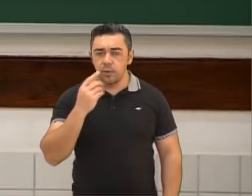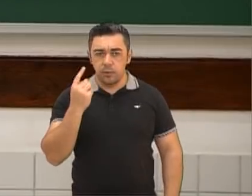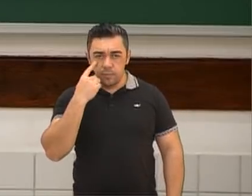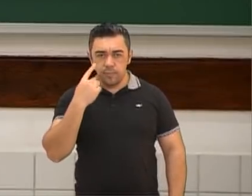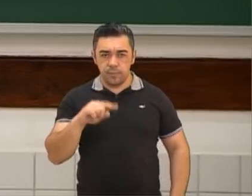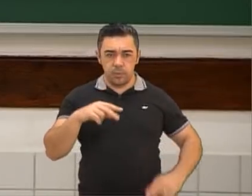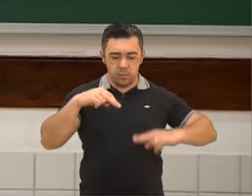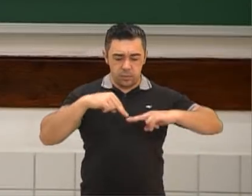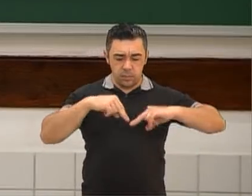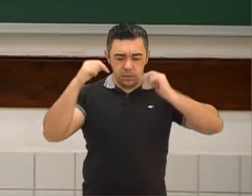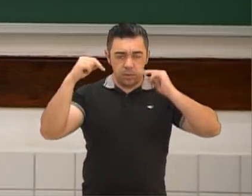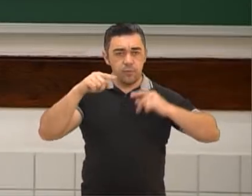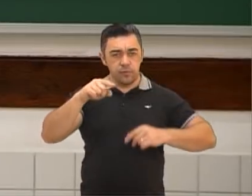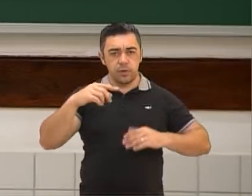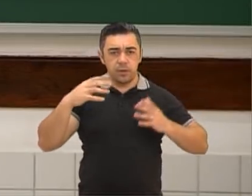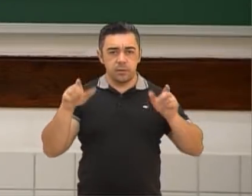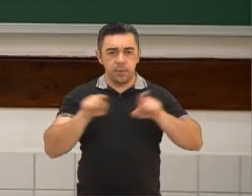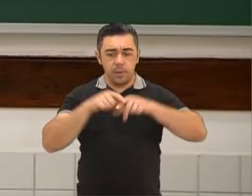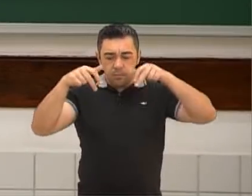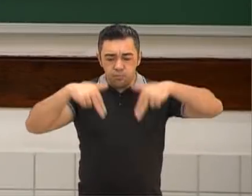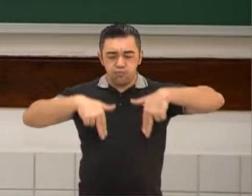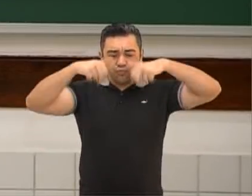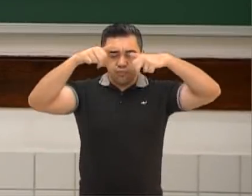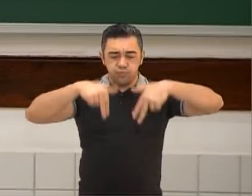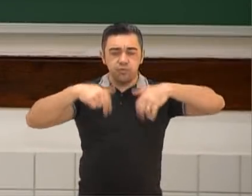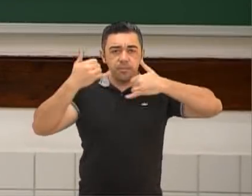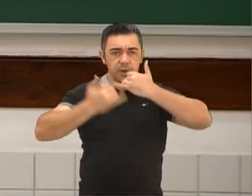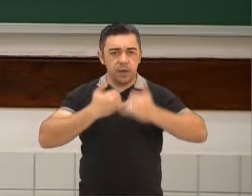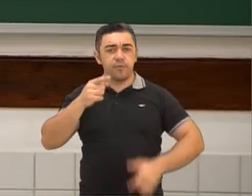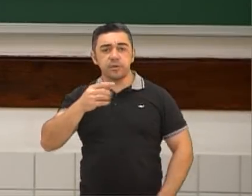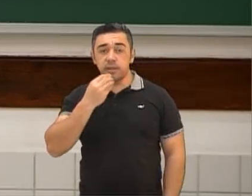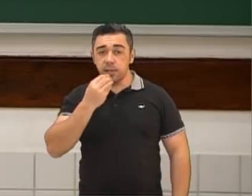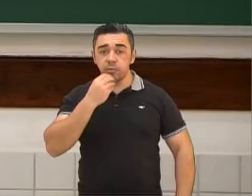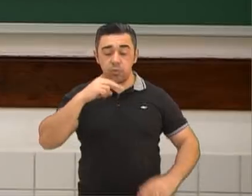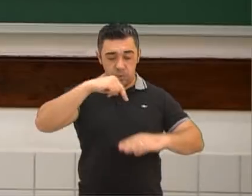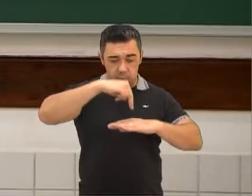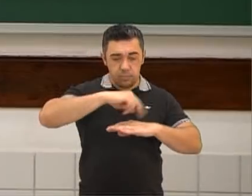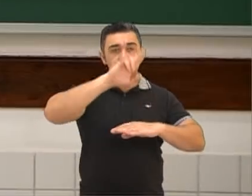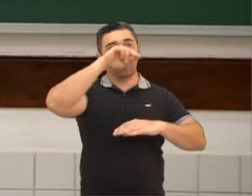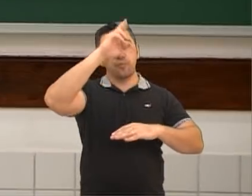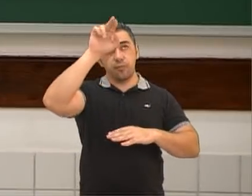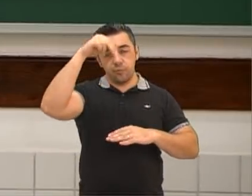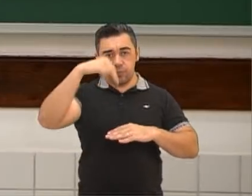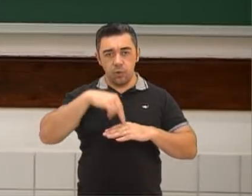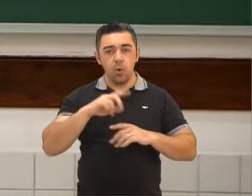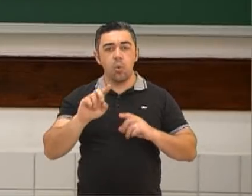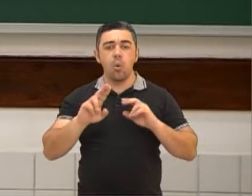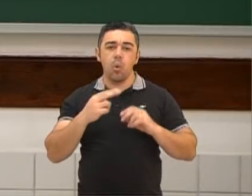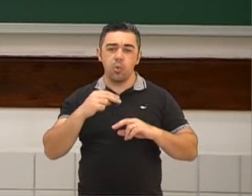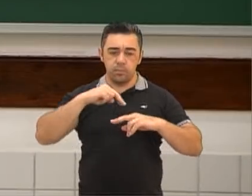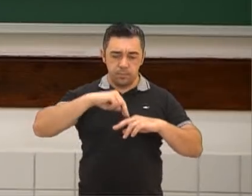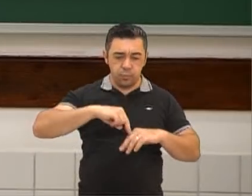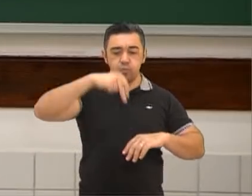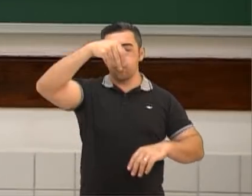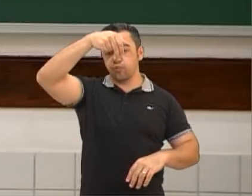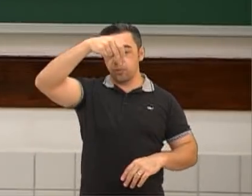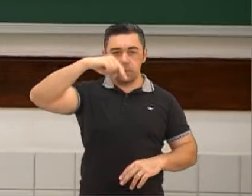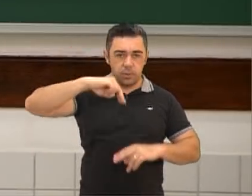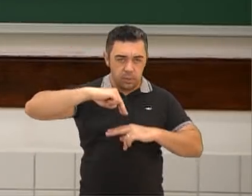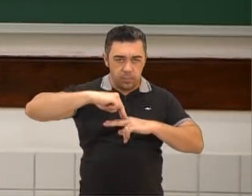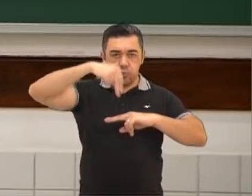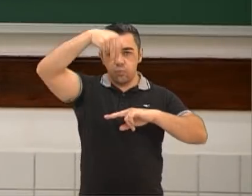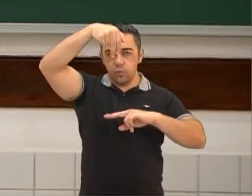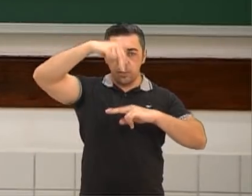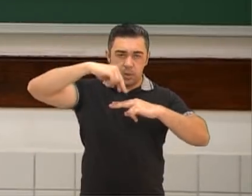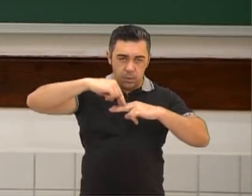já tentou fazer alguma coisa. No mínimo, você tentou fazer um giro, né? Um parafuso, assim, rodar no